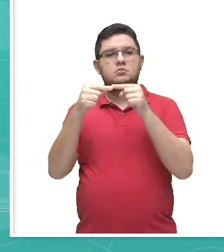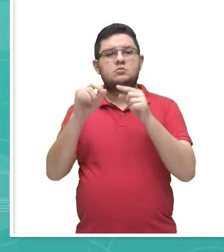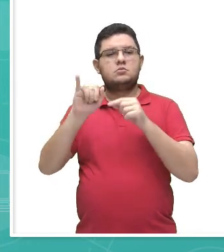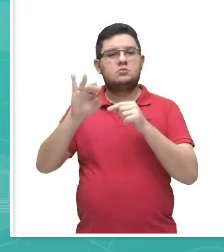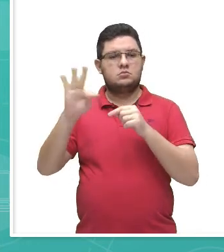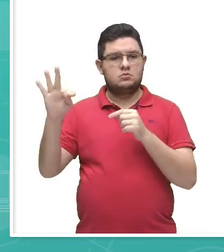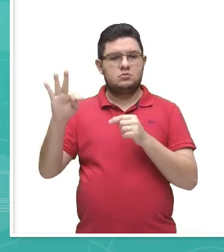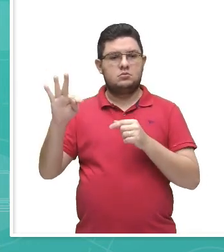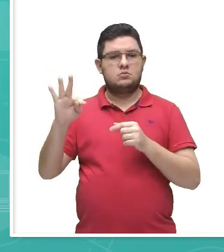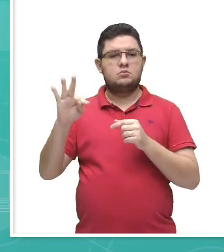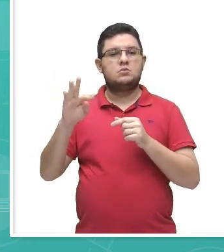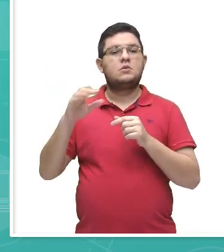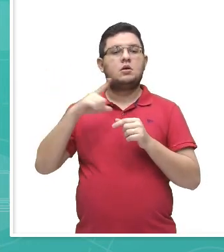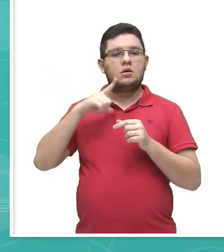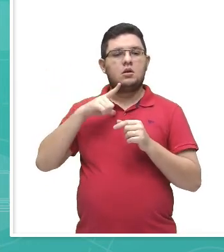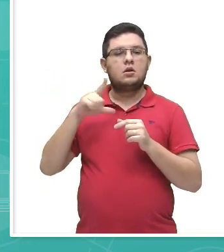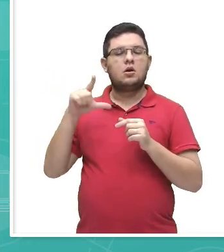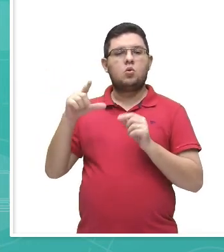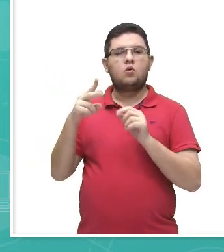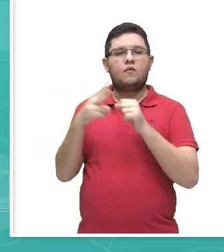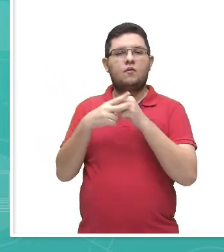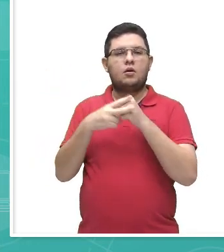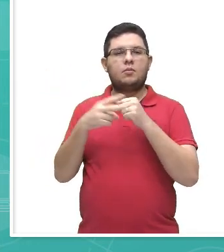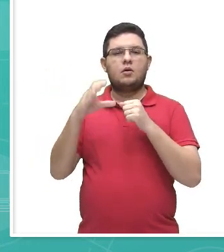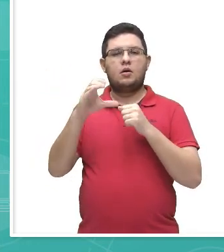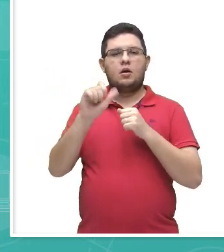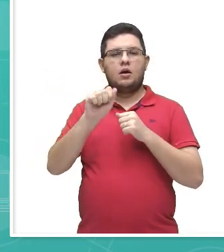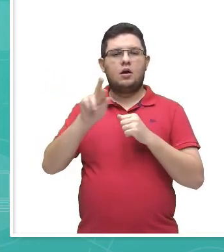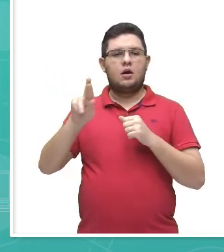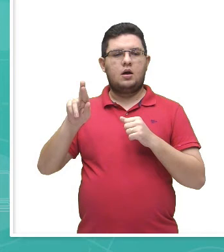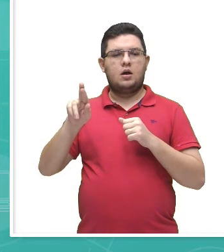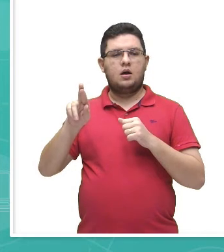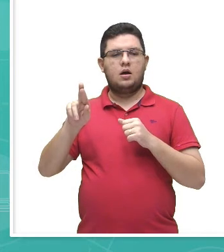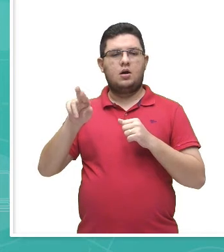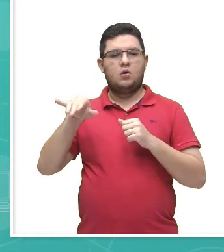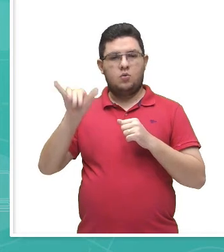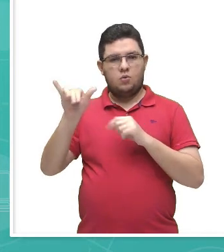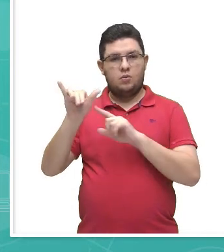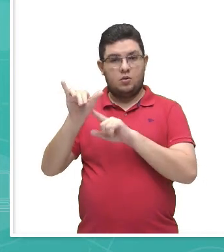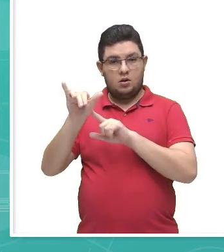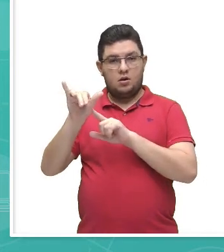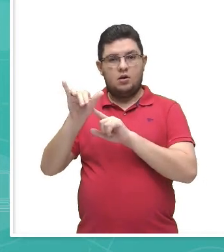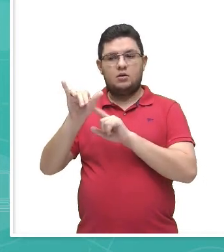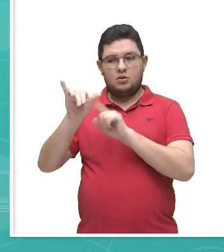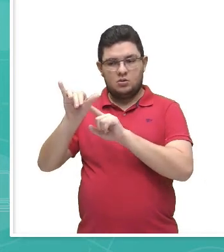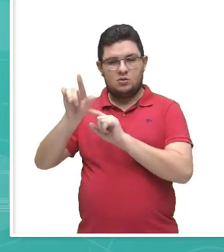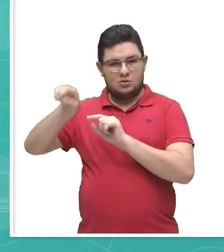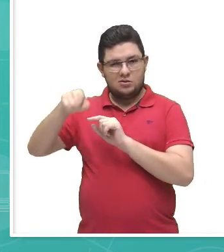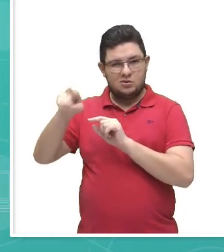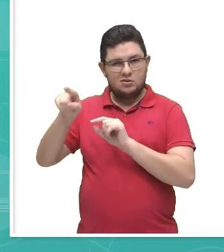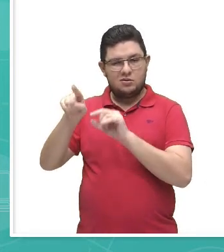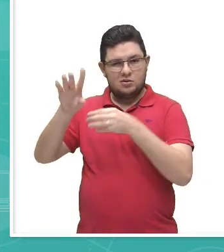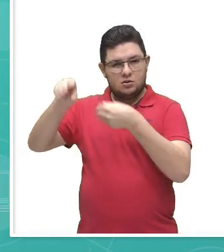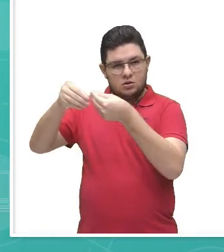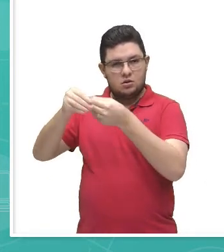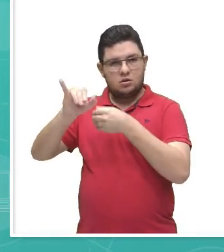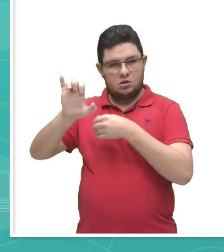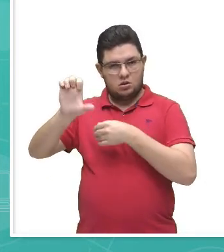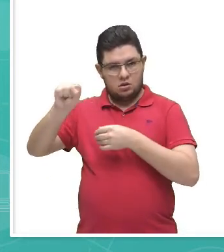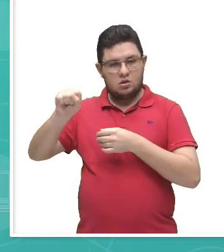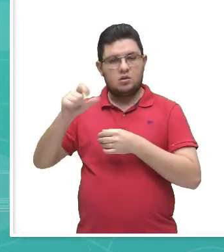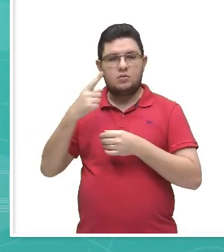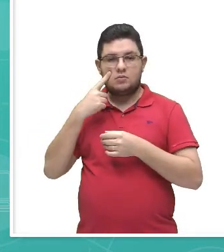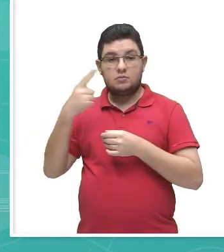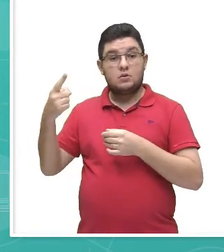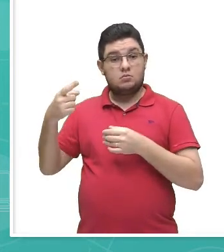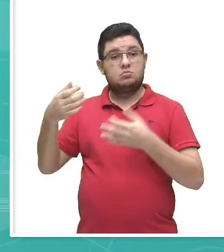Carries, tá correto, olha só. Ele é um verbo terminado em Y, com uma consoante antes, né? Eu tenho R, aí teria o Y. Quando eu conjugo